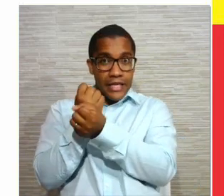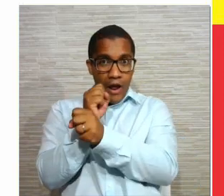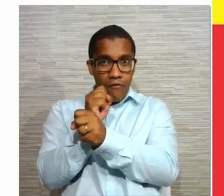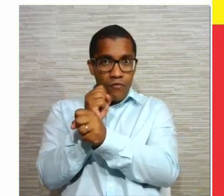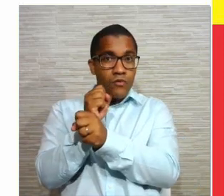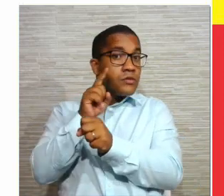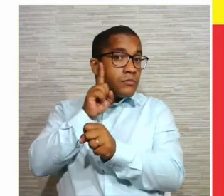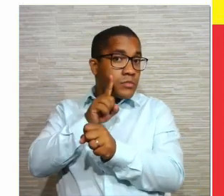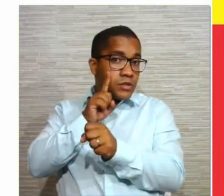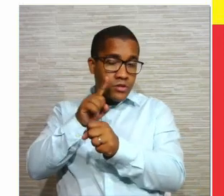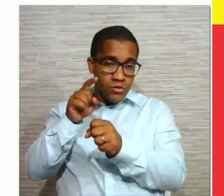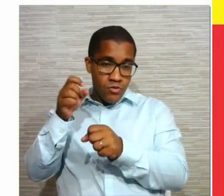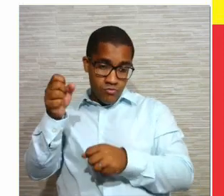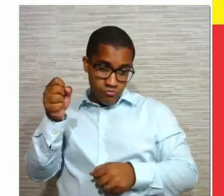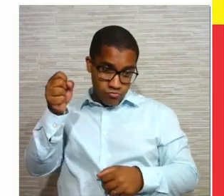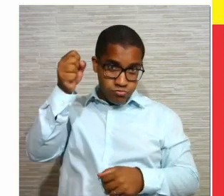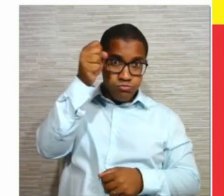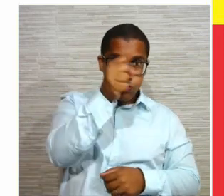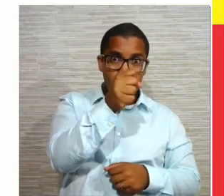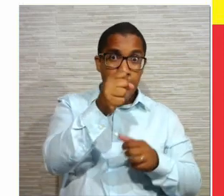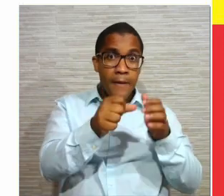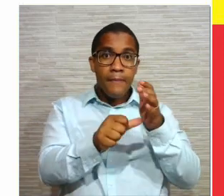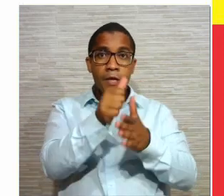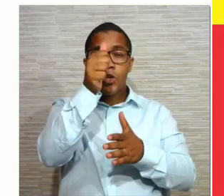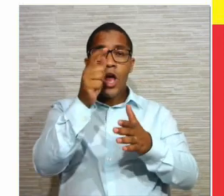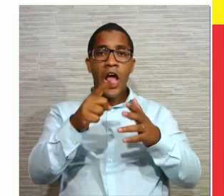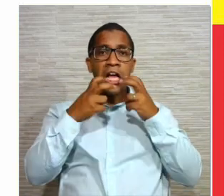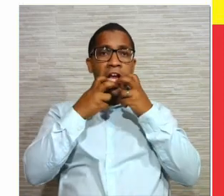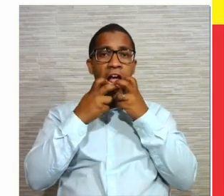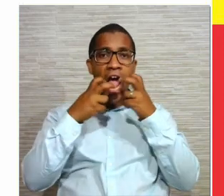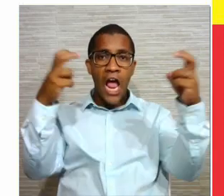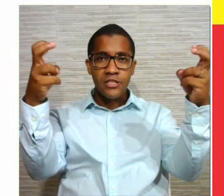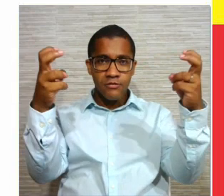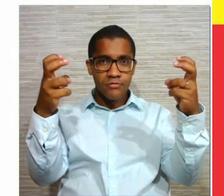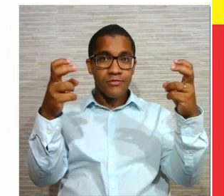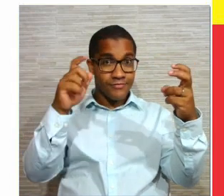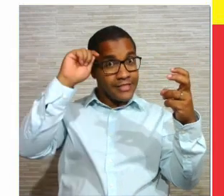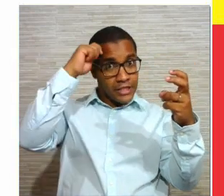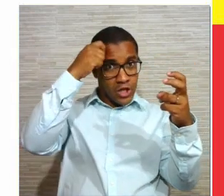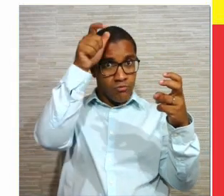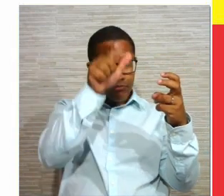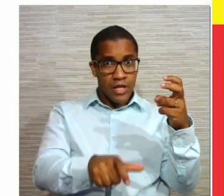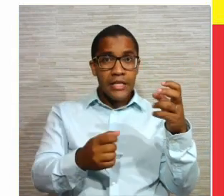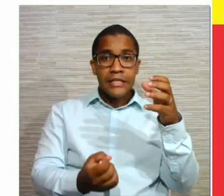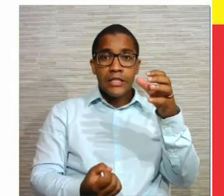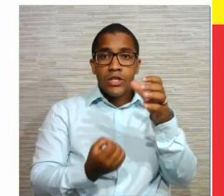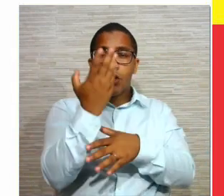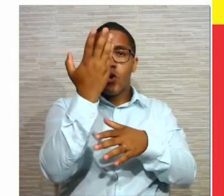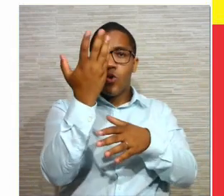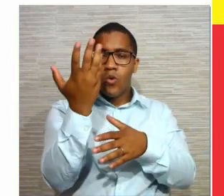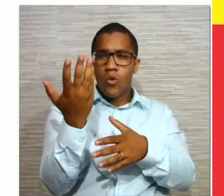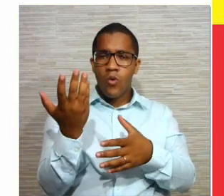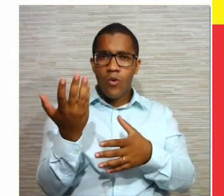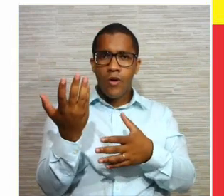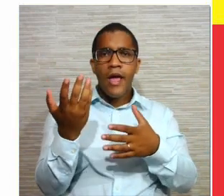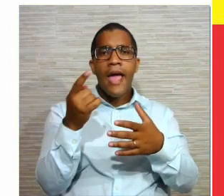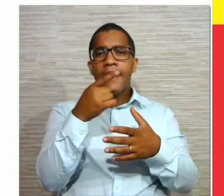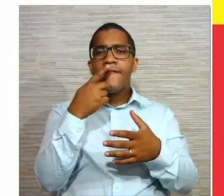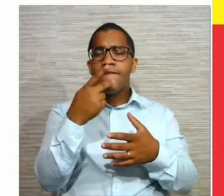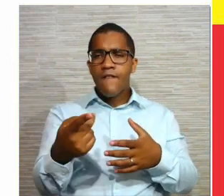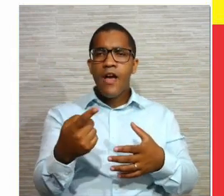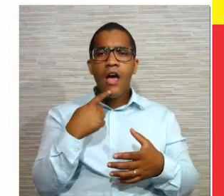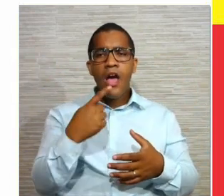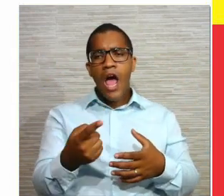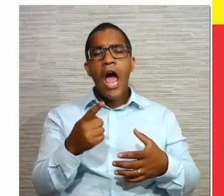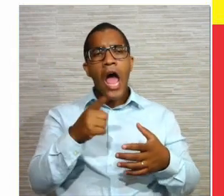Unidos. Então, assim, o rock nasceu do grito do primeiro escravo negro a pisar na América. Então, ele disse que o rock